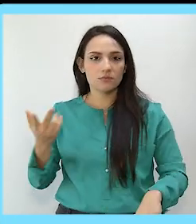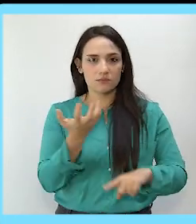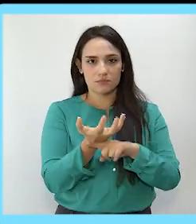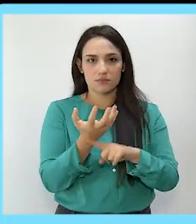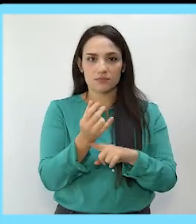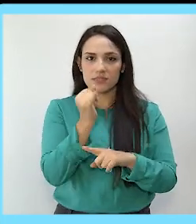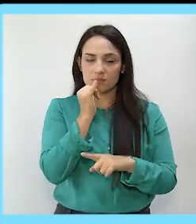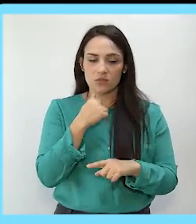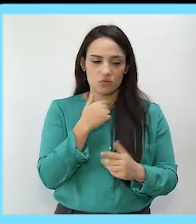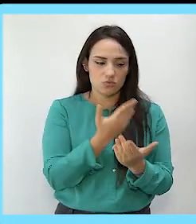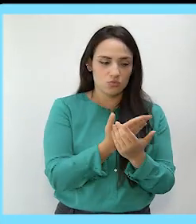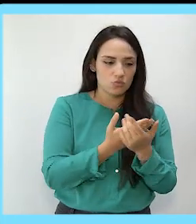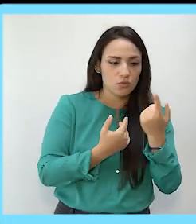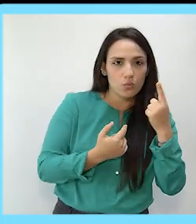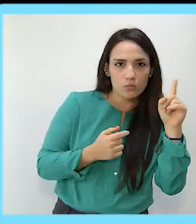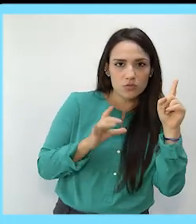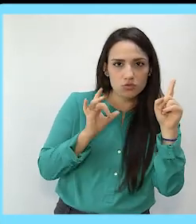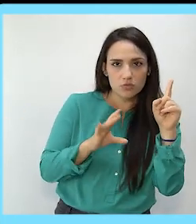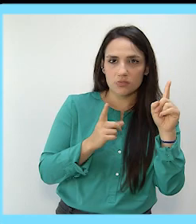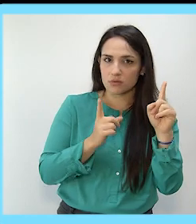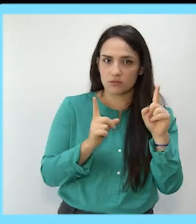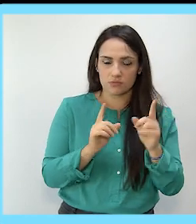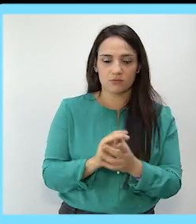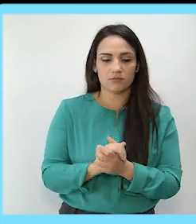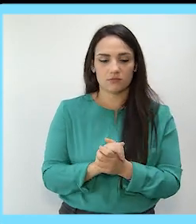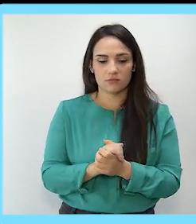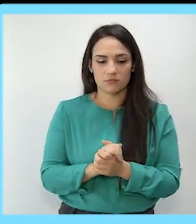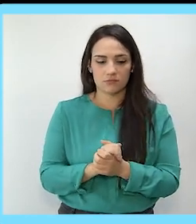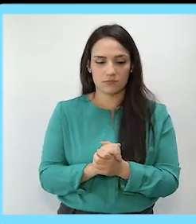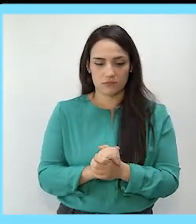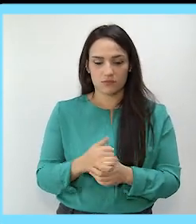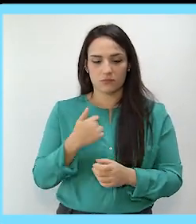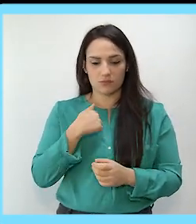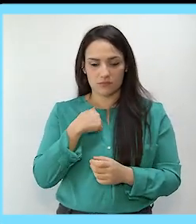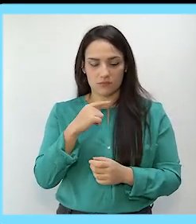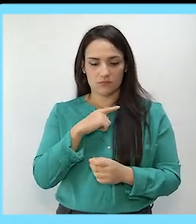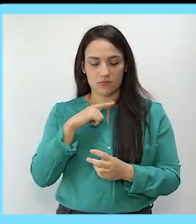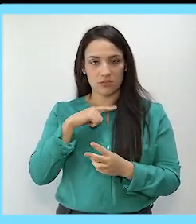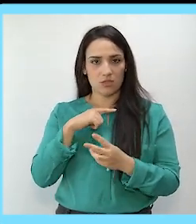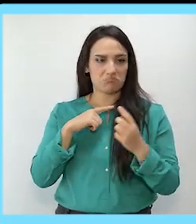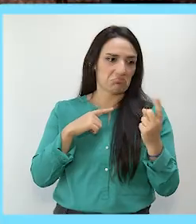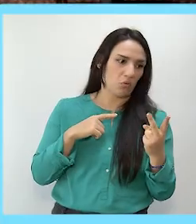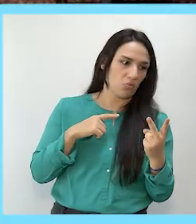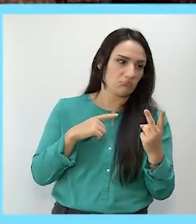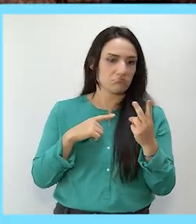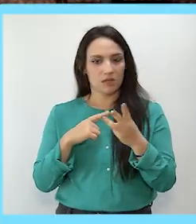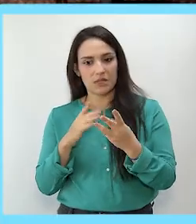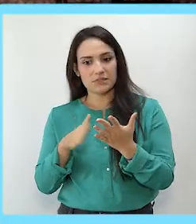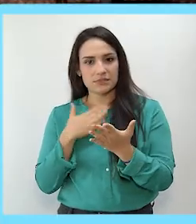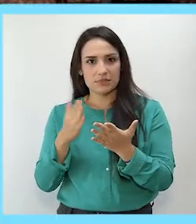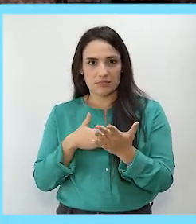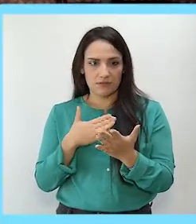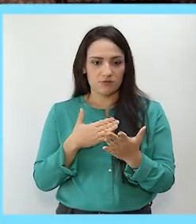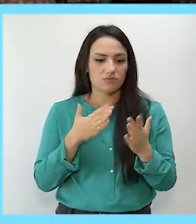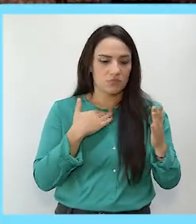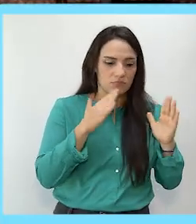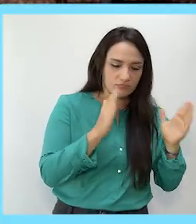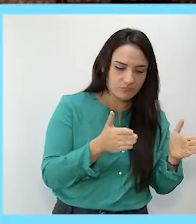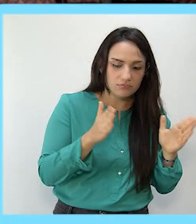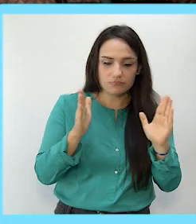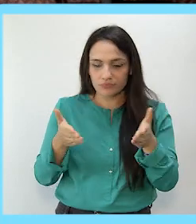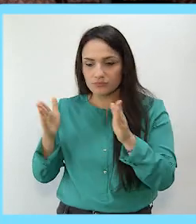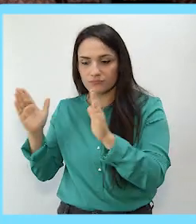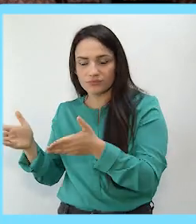assim, eu nunca estudava uma matéria só. Eu sempre estava com 2, 3 livros em andamento. E é engraçado que isso fica para a